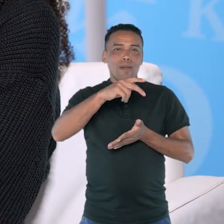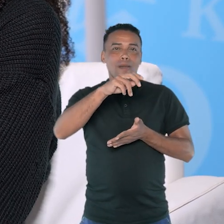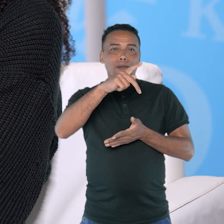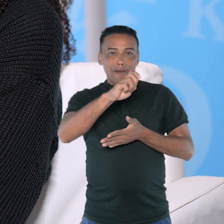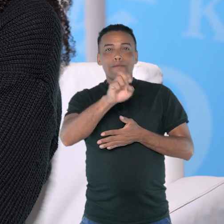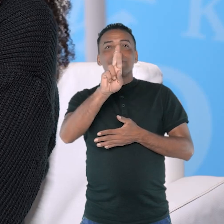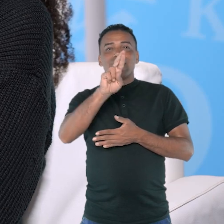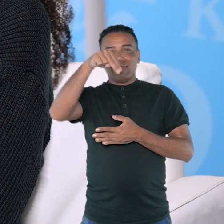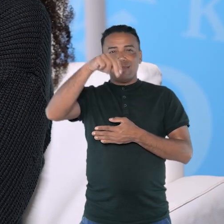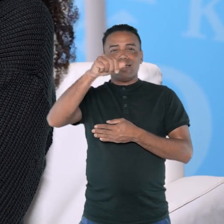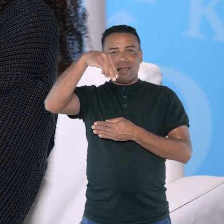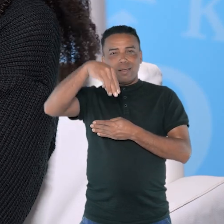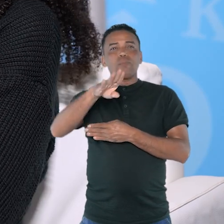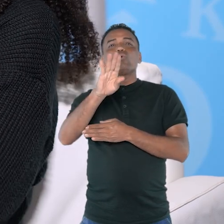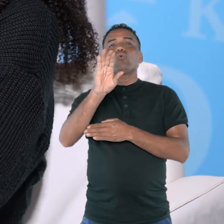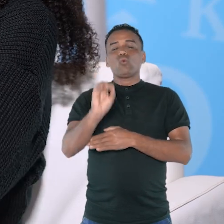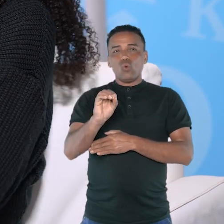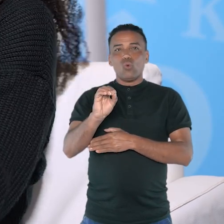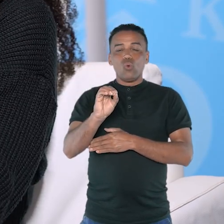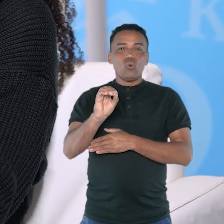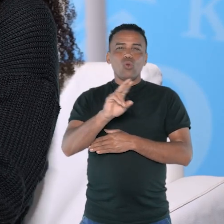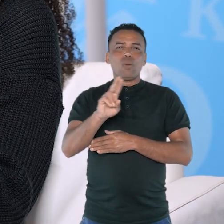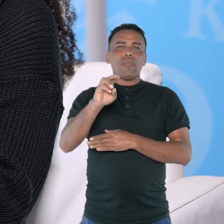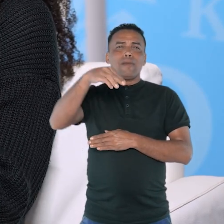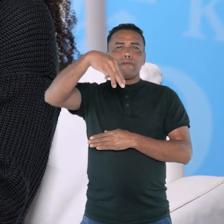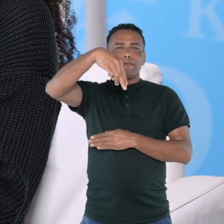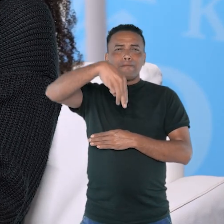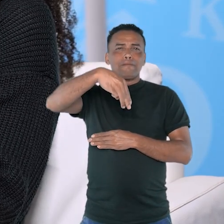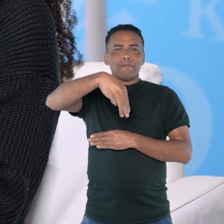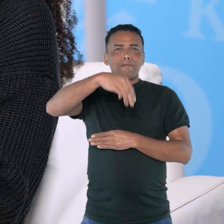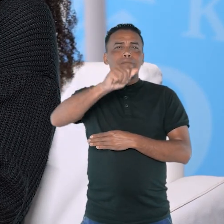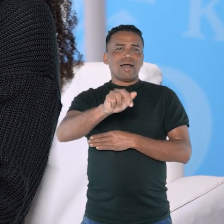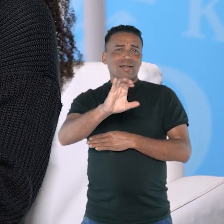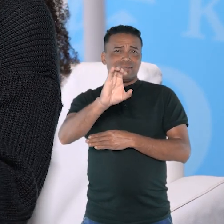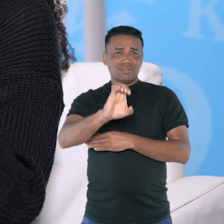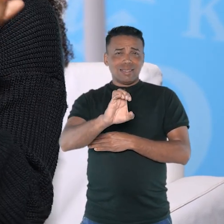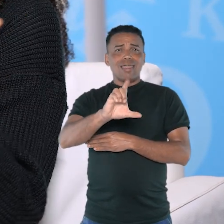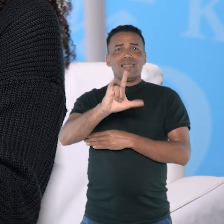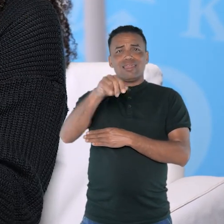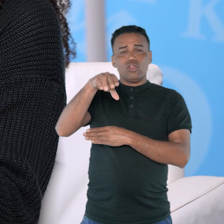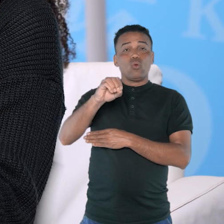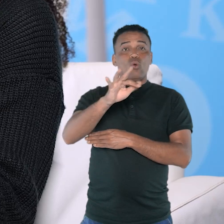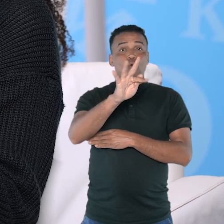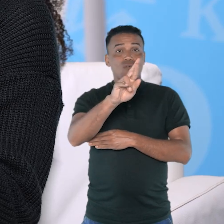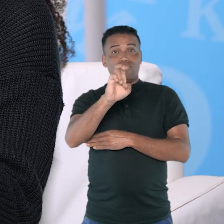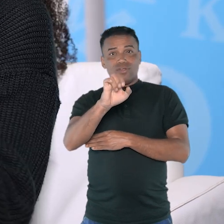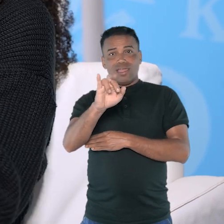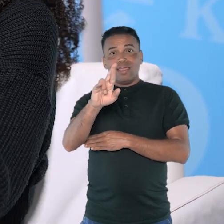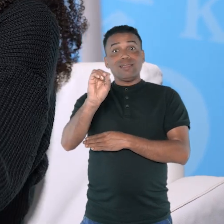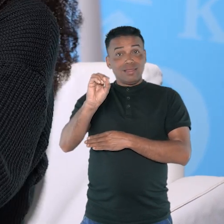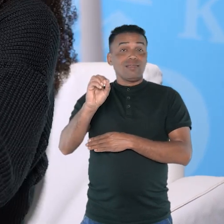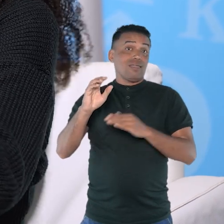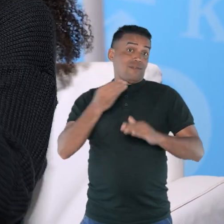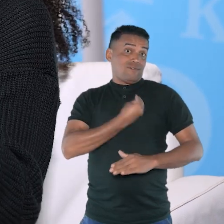Paulo, Marcelino Freire. Então, Marcelino Freire, ele tem essa grande... ele é muito generoso, muito,